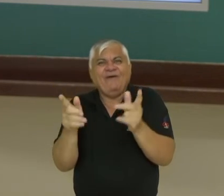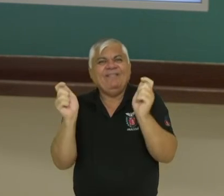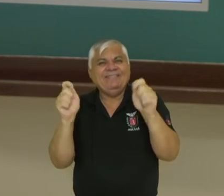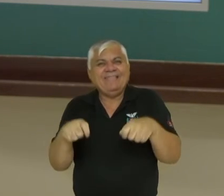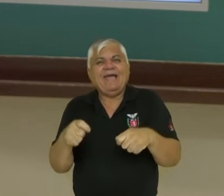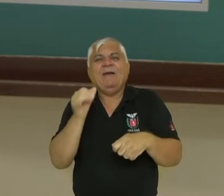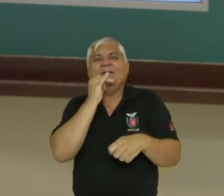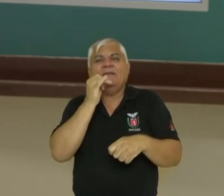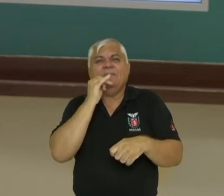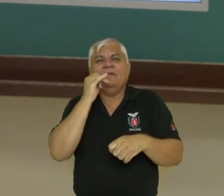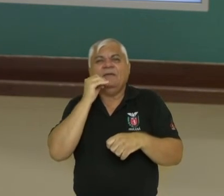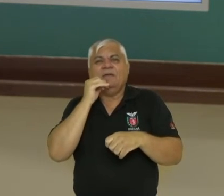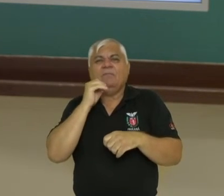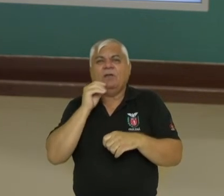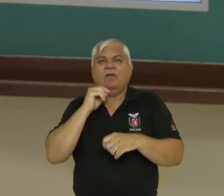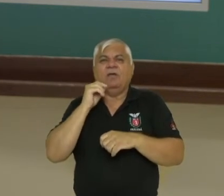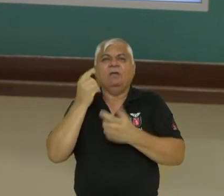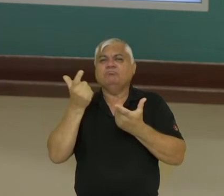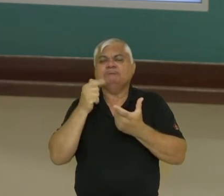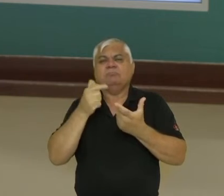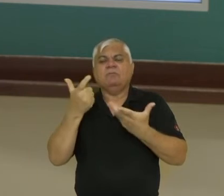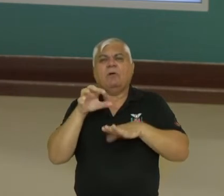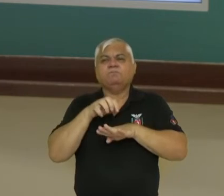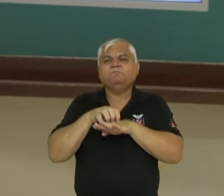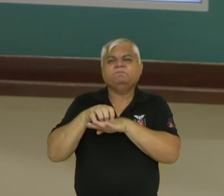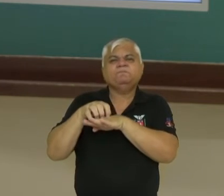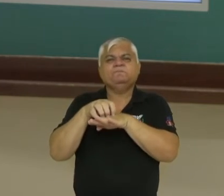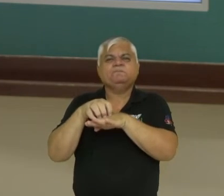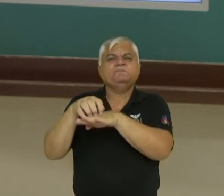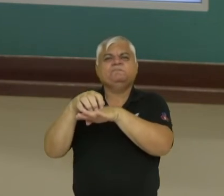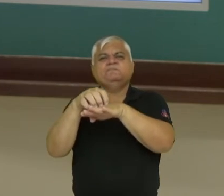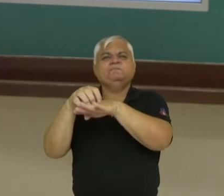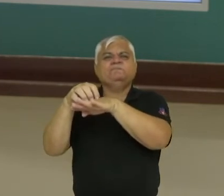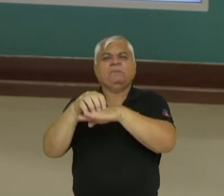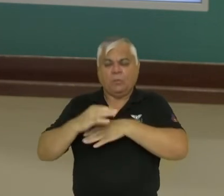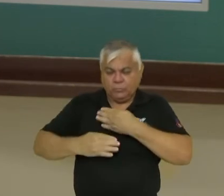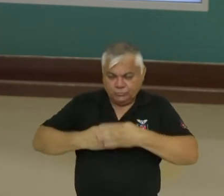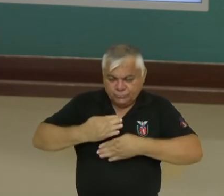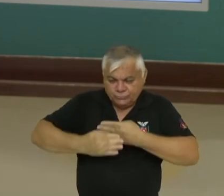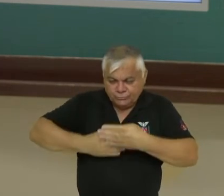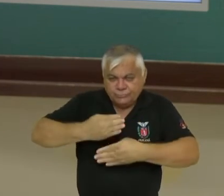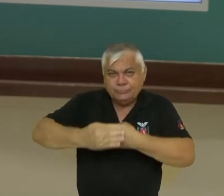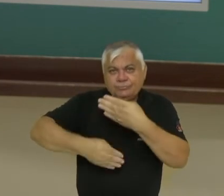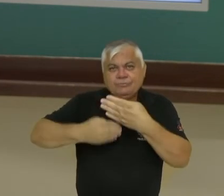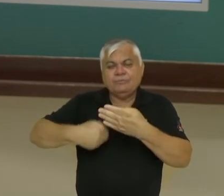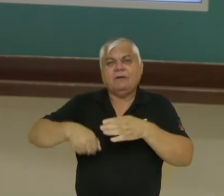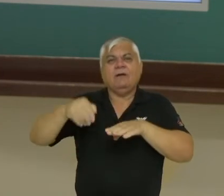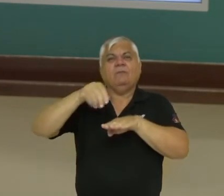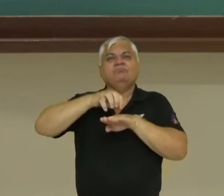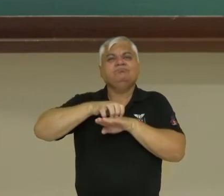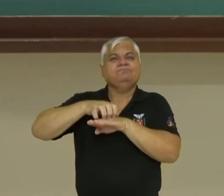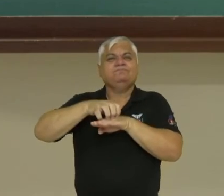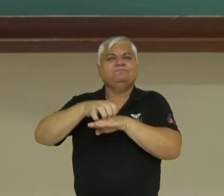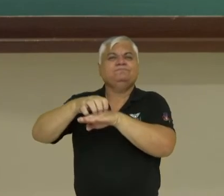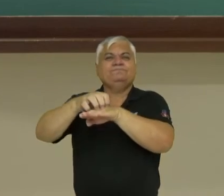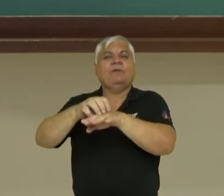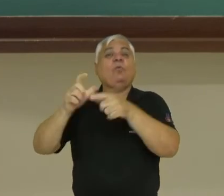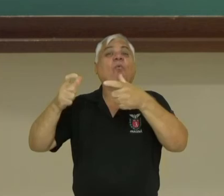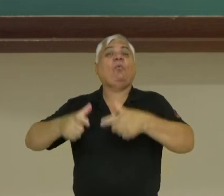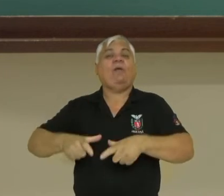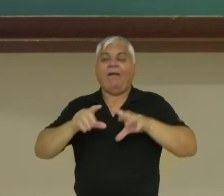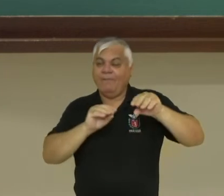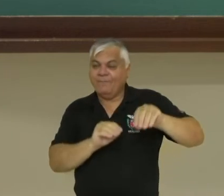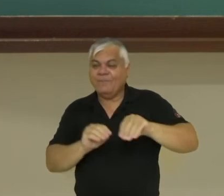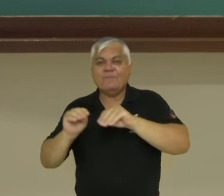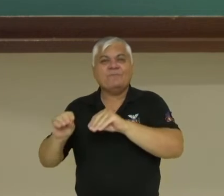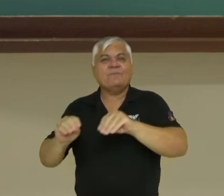poder carregar de um lugar para o outro, né? Para poder levar essa lona para montar em outro local. E aí a gente vai tendo um circo que